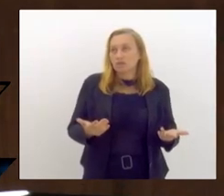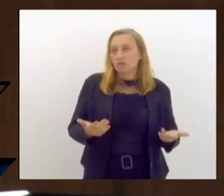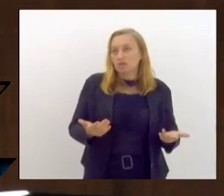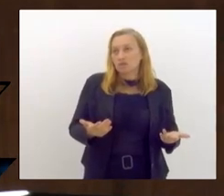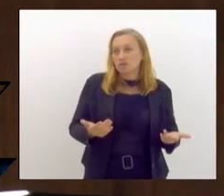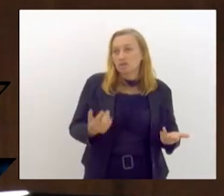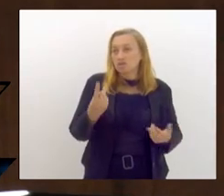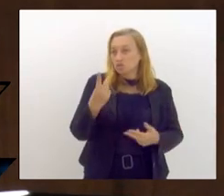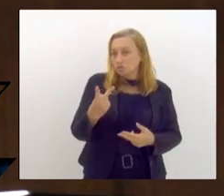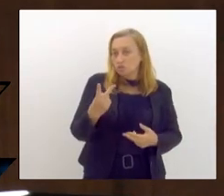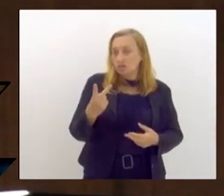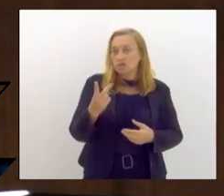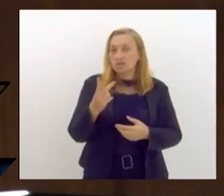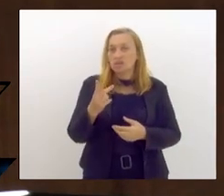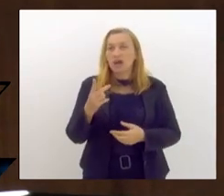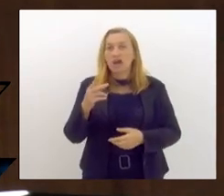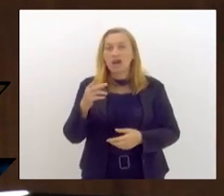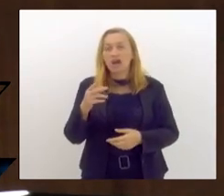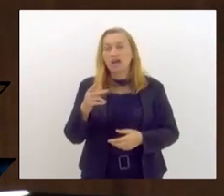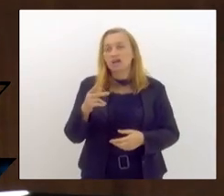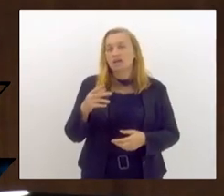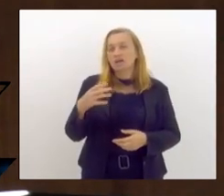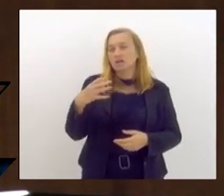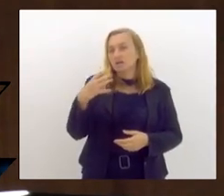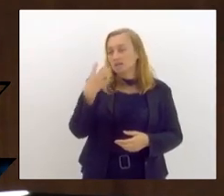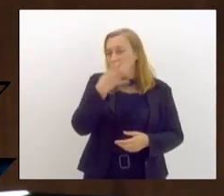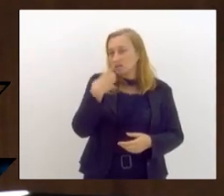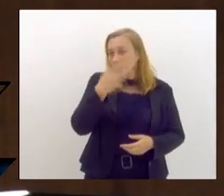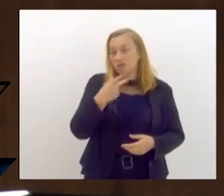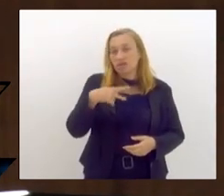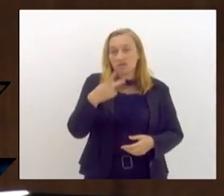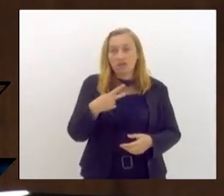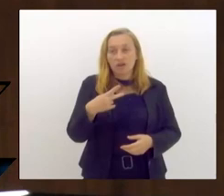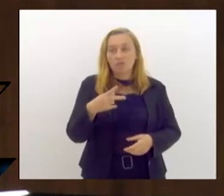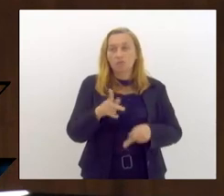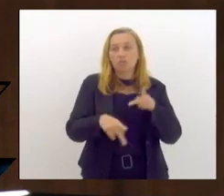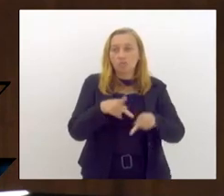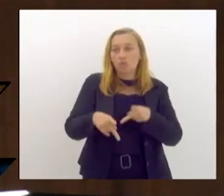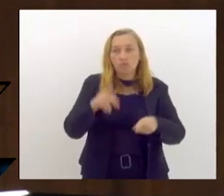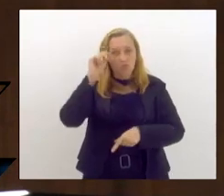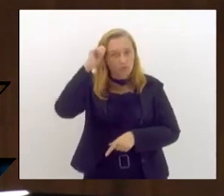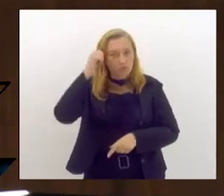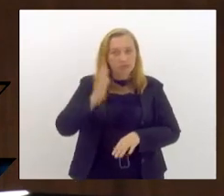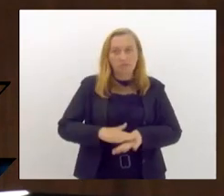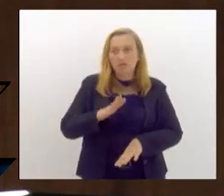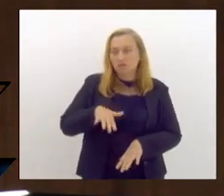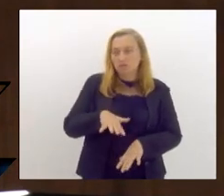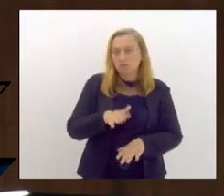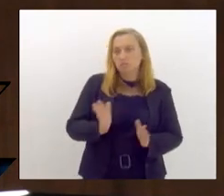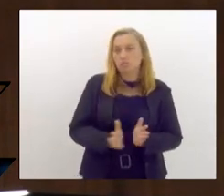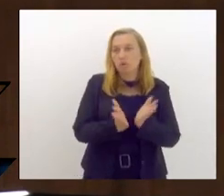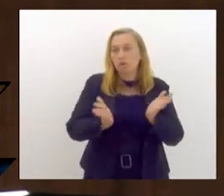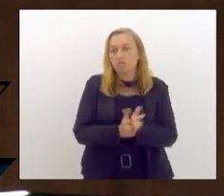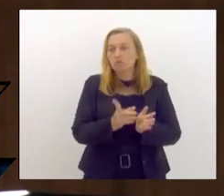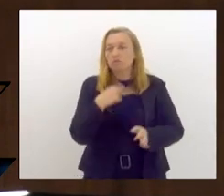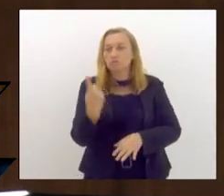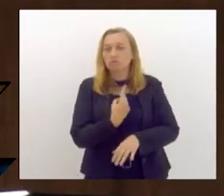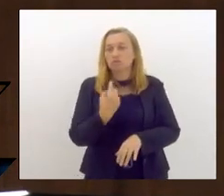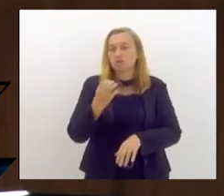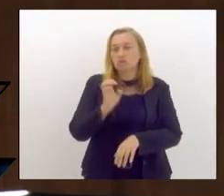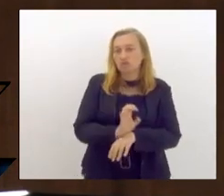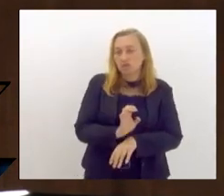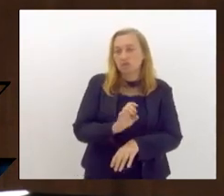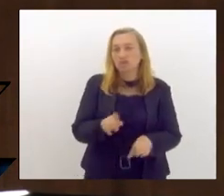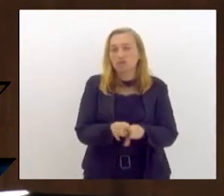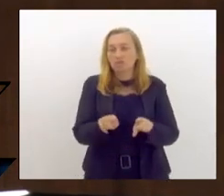São dois artistas que falam com a população preta, com a população mais pobre do nosso Estado e do Brasil. A gente